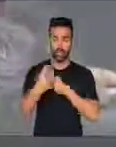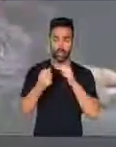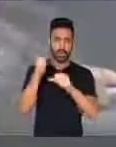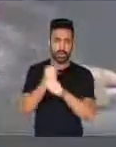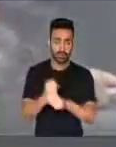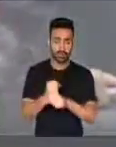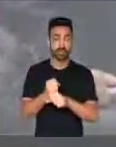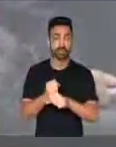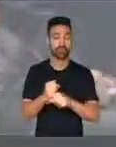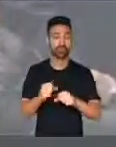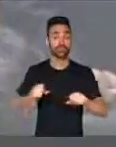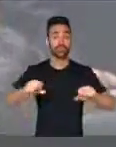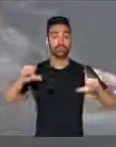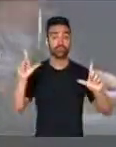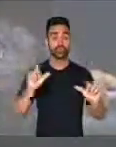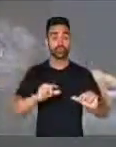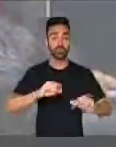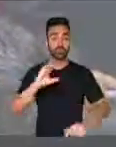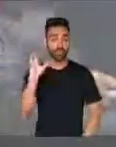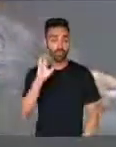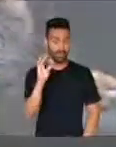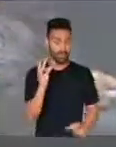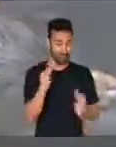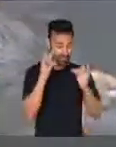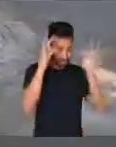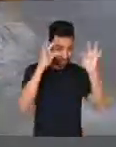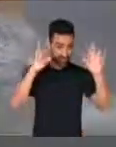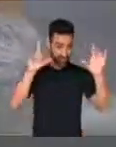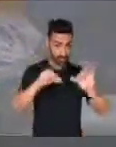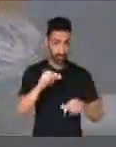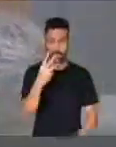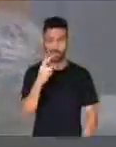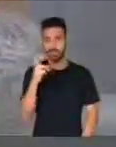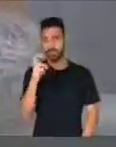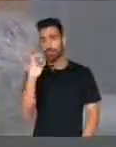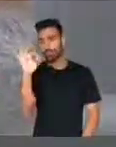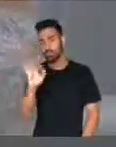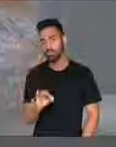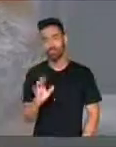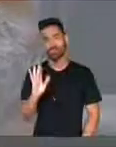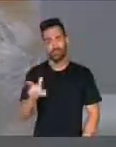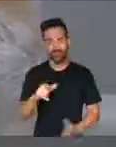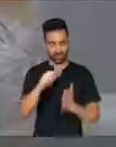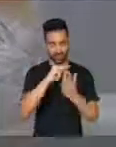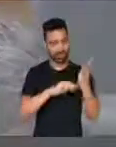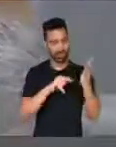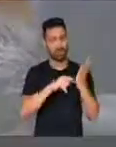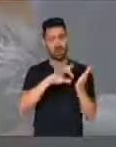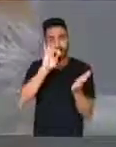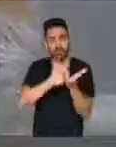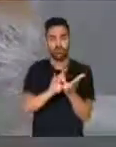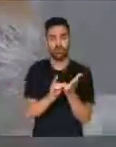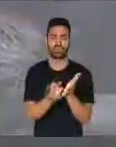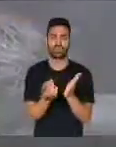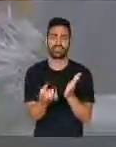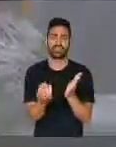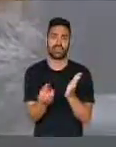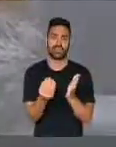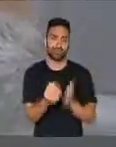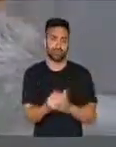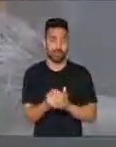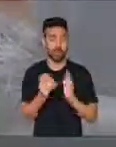a redução para a ciência e tecnologia foi de 35%, são dados oficiais. Por outro lado,